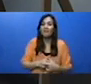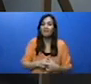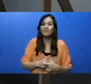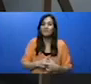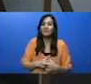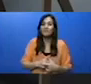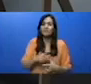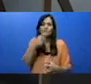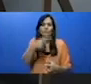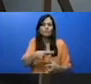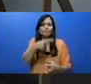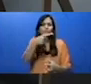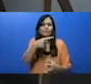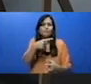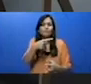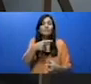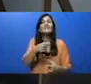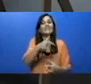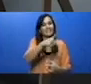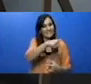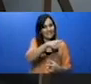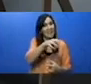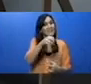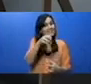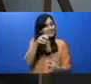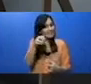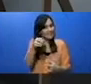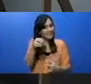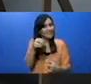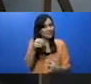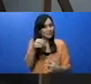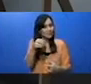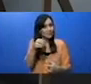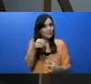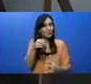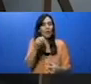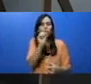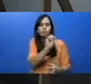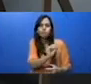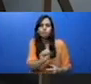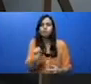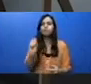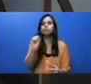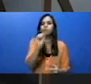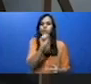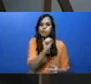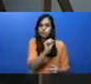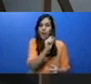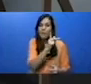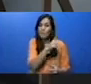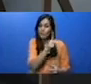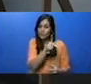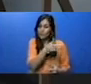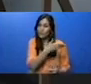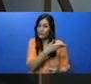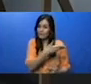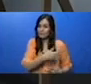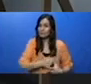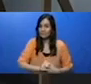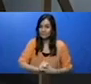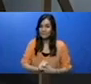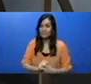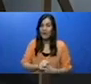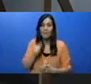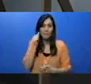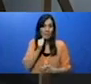320 ou 700? 700. Então, quem deveria circular? A professora Alessandra. Marcou o